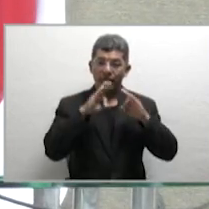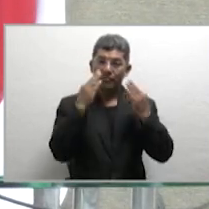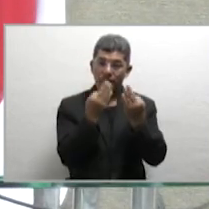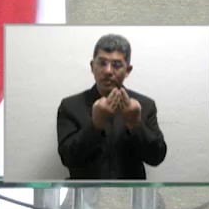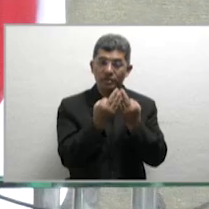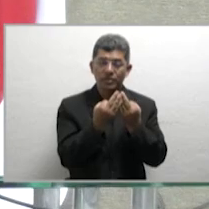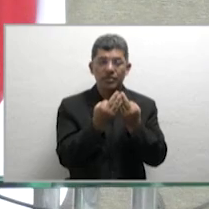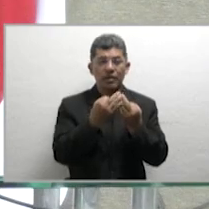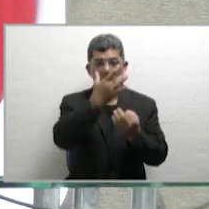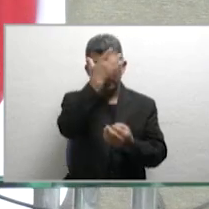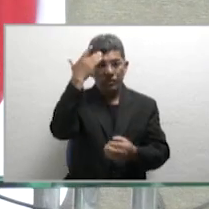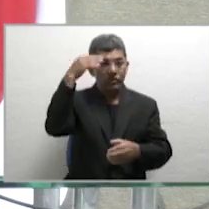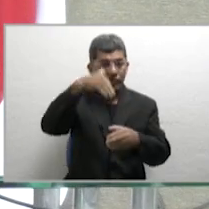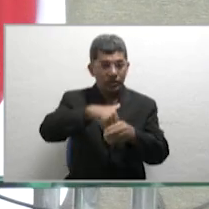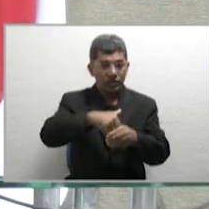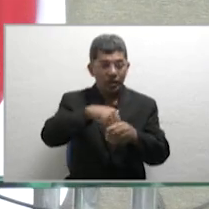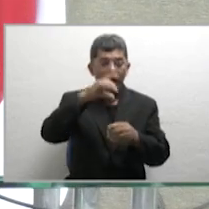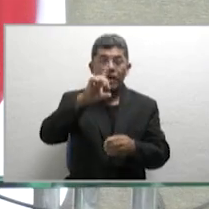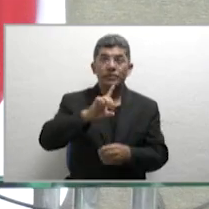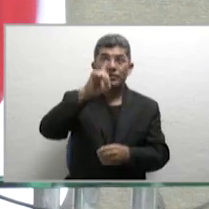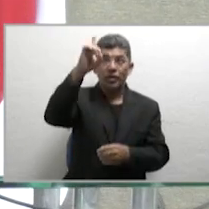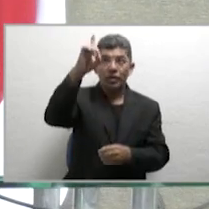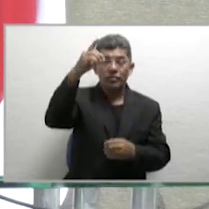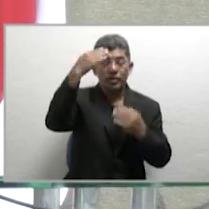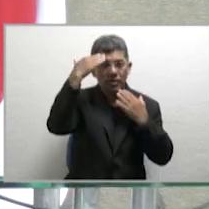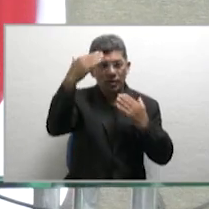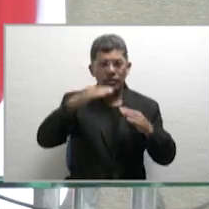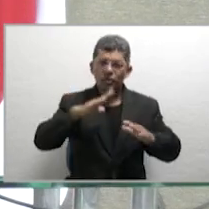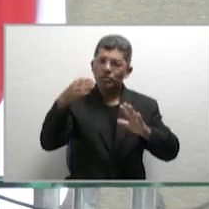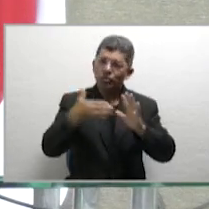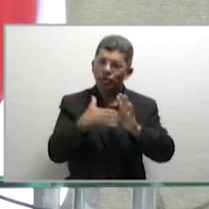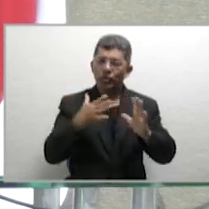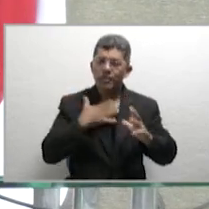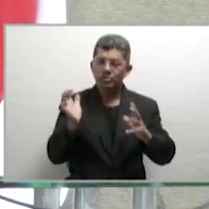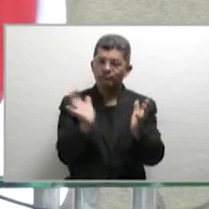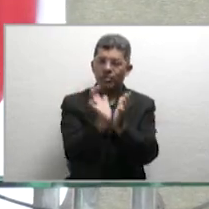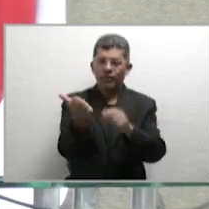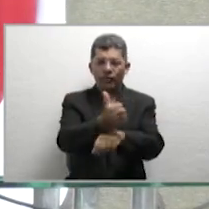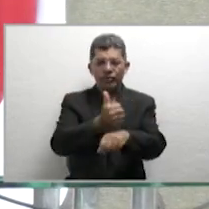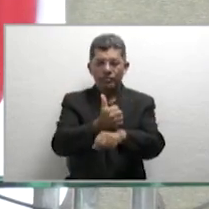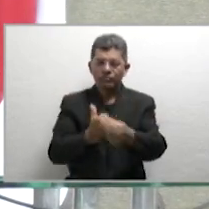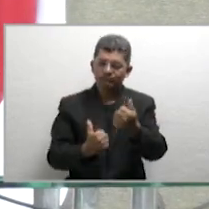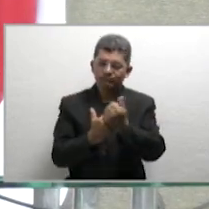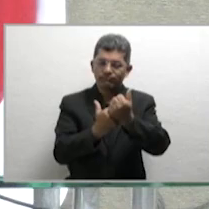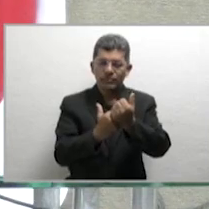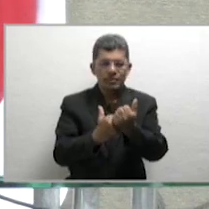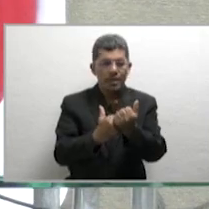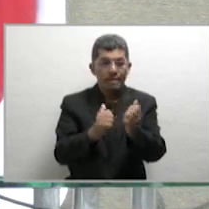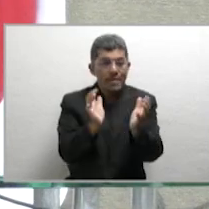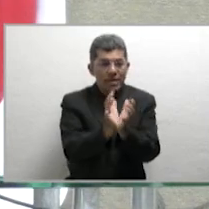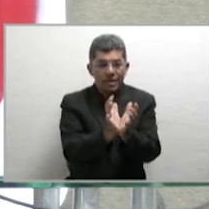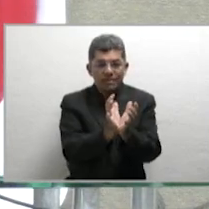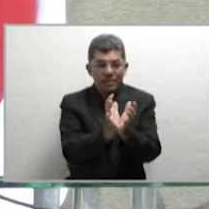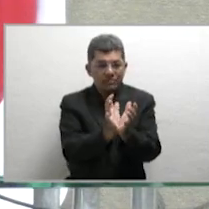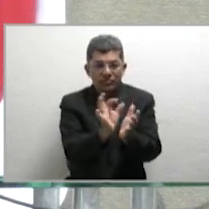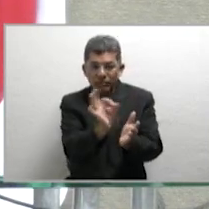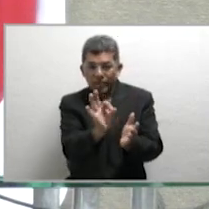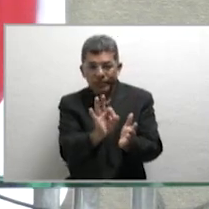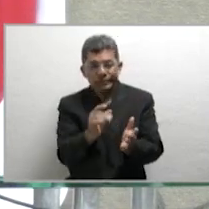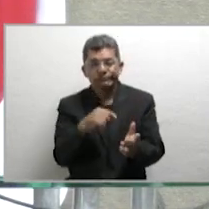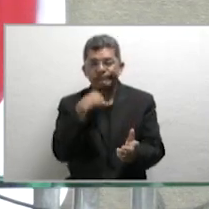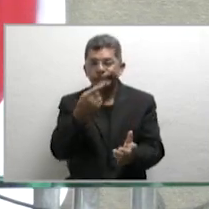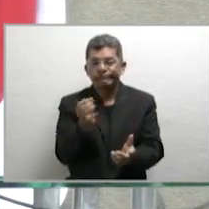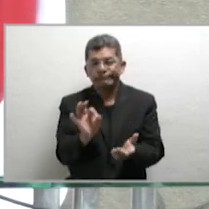meus eleitores, a Deus. Eu agradeço a toda a minha equipe, muito obrigado, equipe. Sem uma equipe, ninguém é nada. Eles